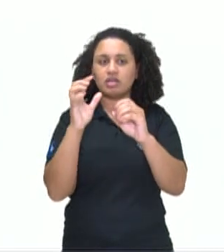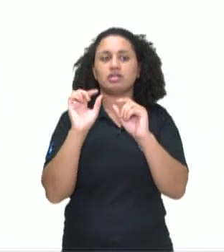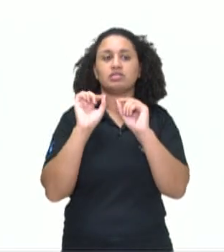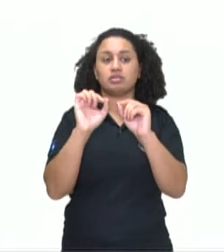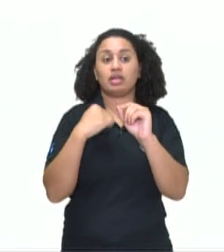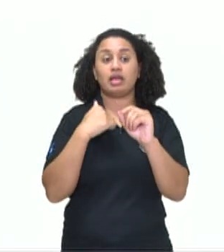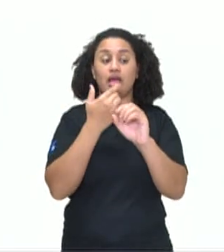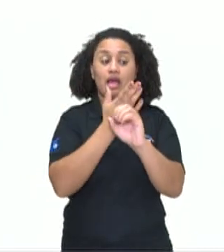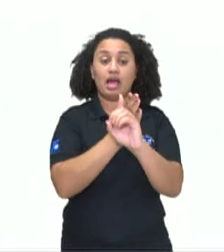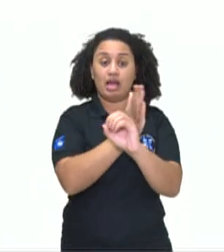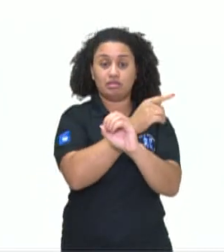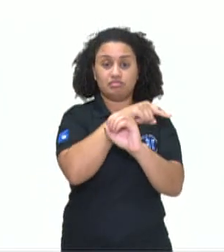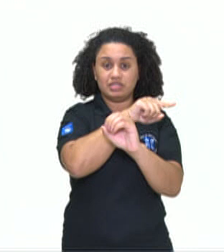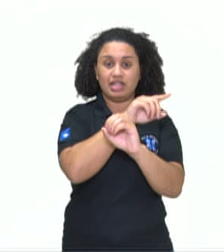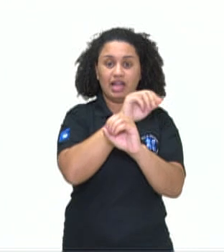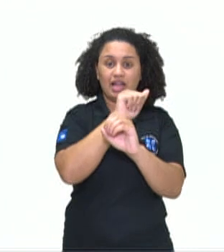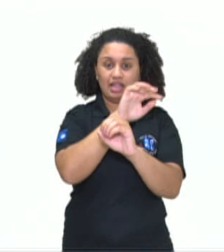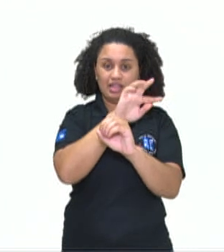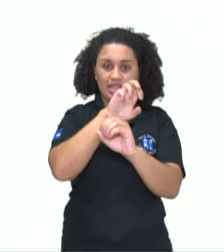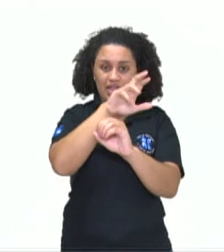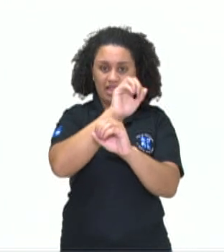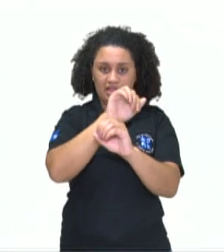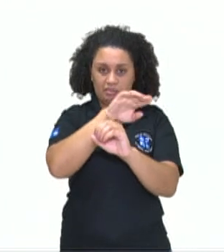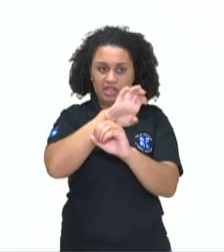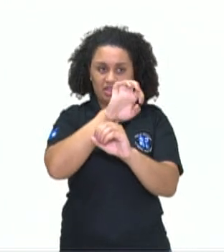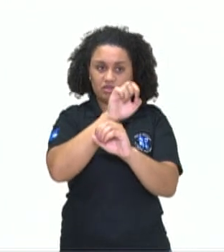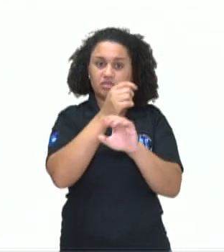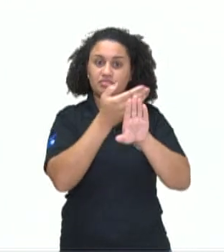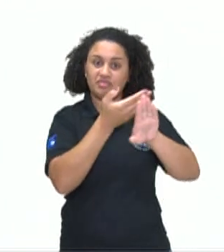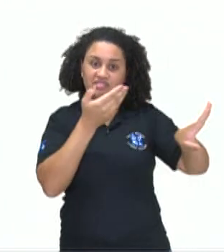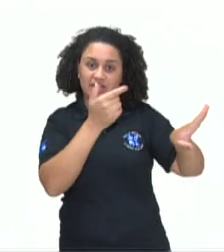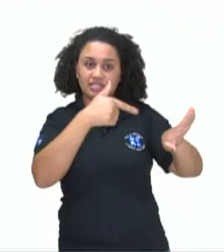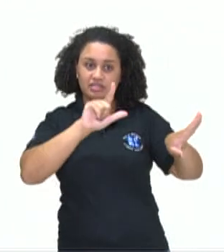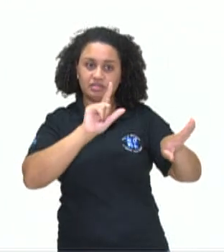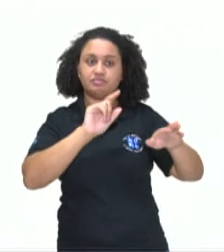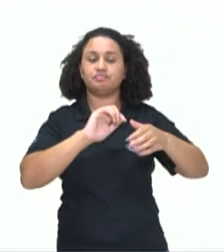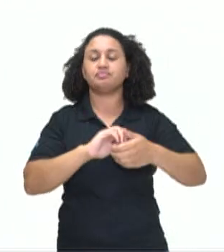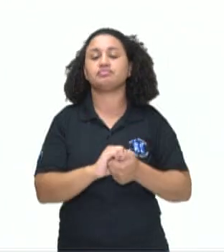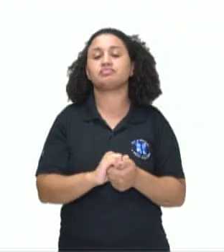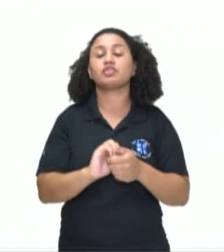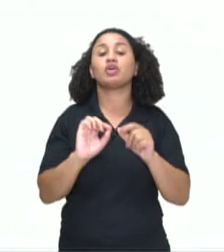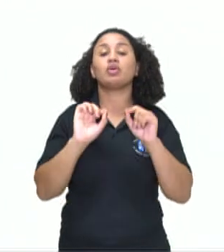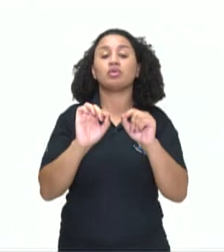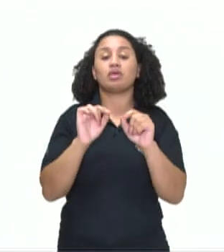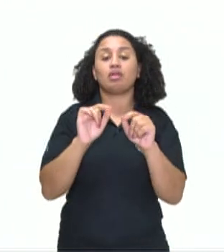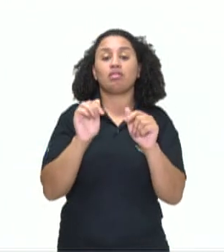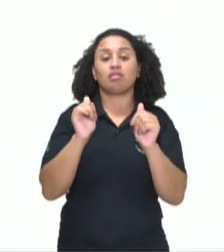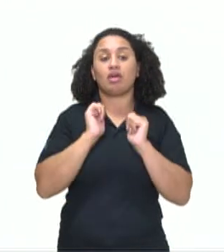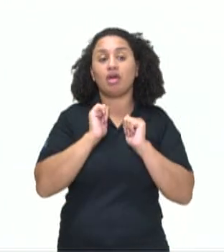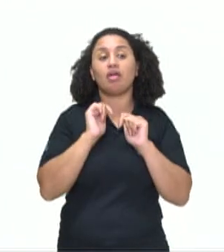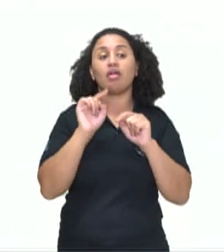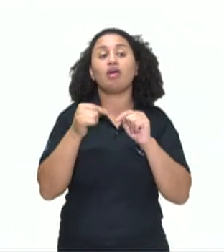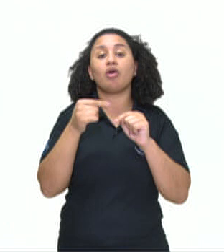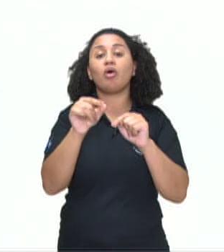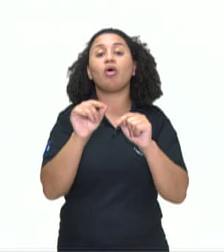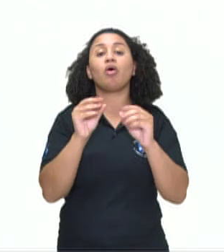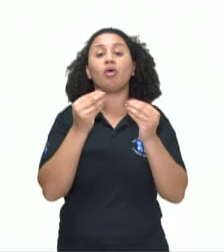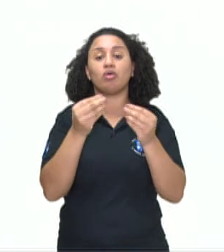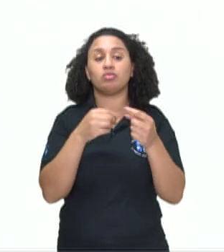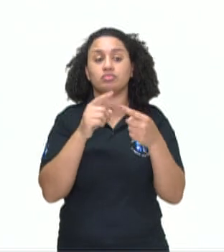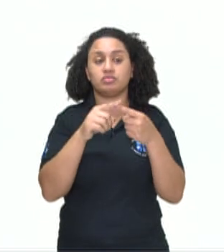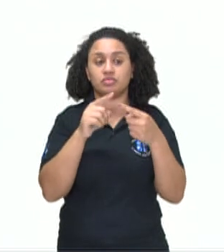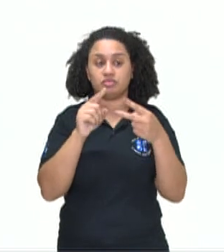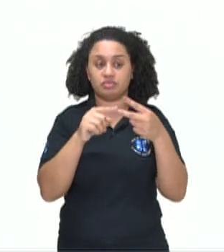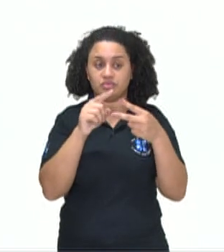terra antes de afastar o corpo indutor. O corpo neutro que for eletrizado, desta forma deve ficar, letra A,